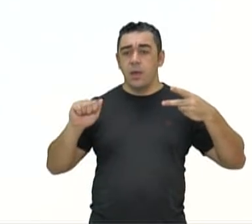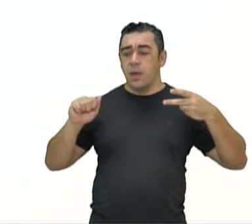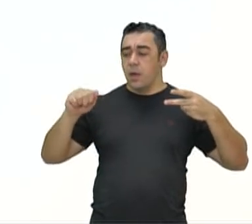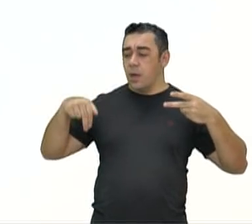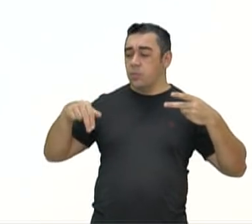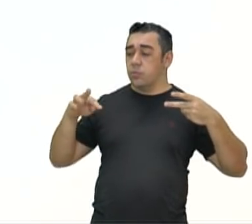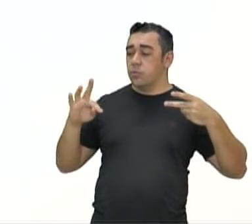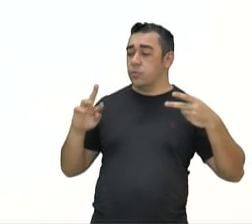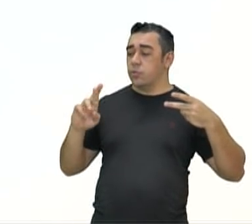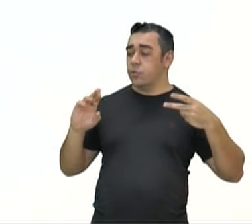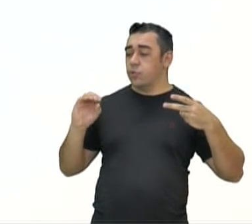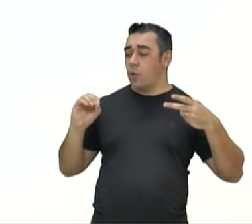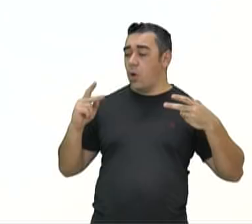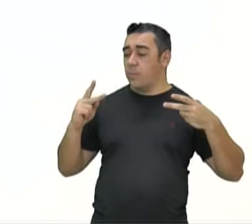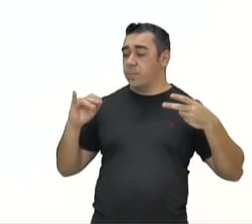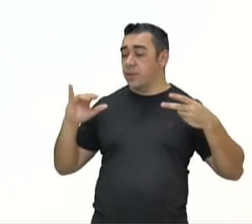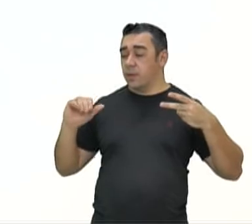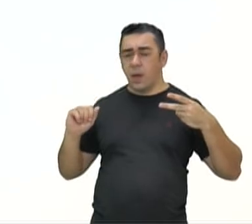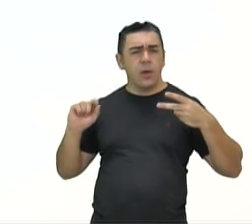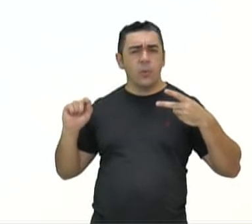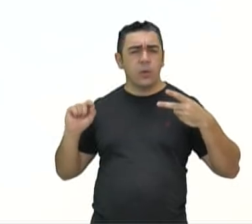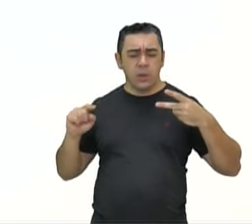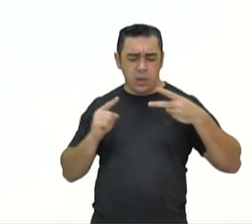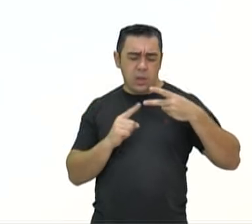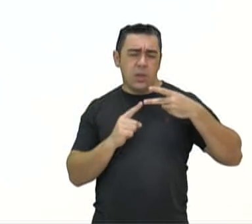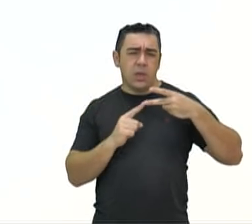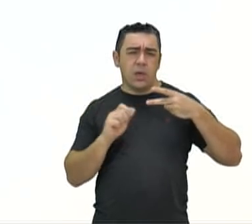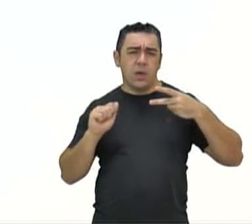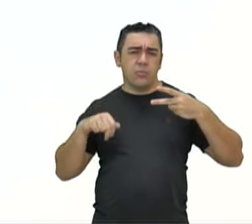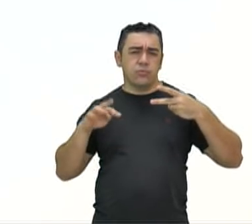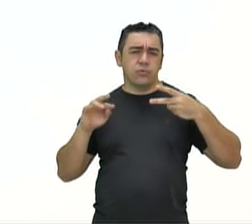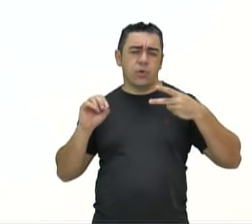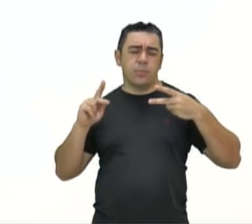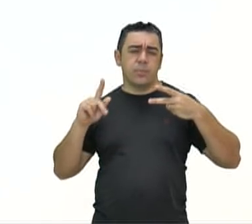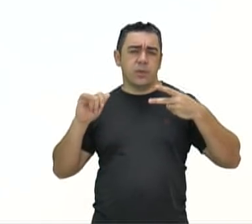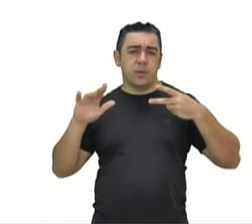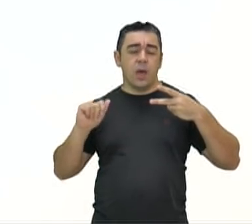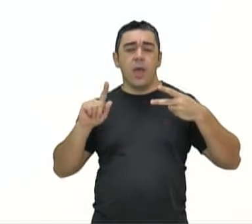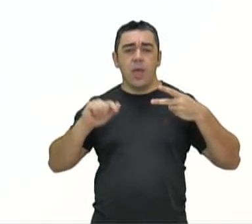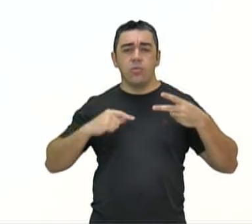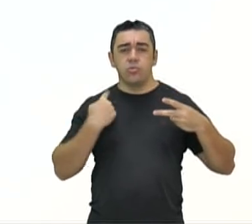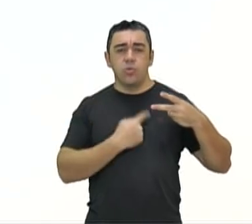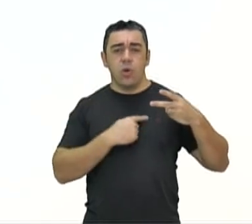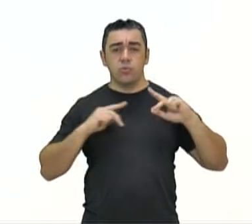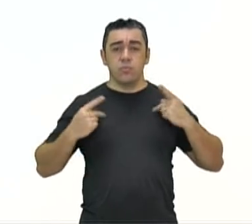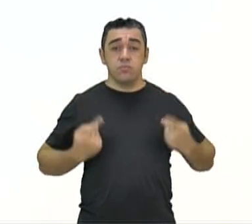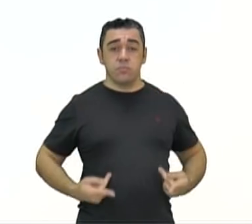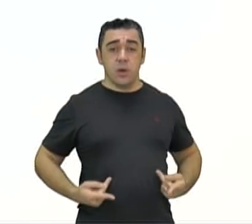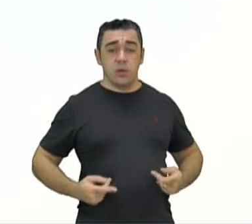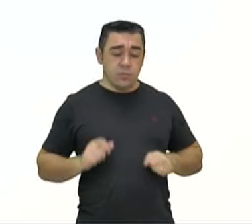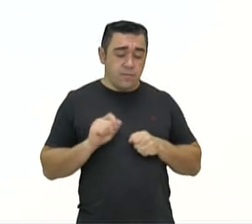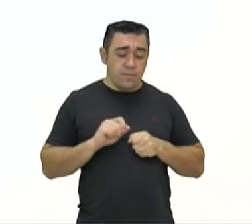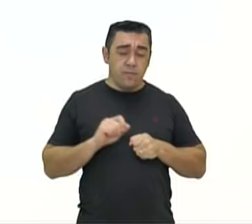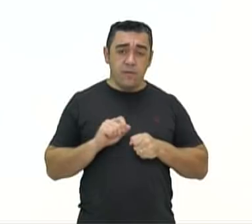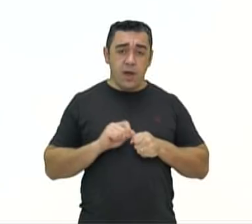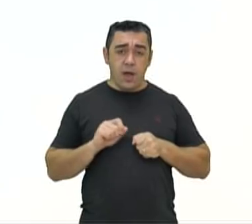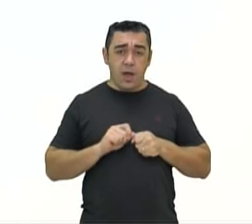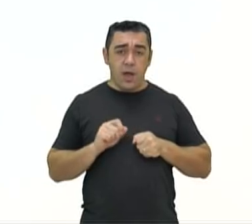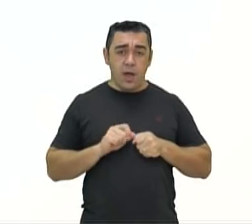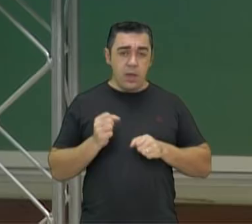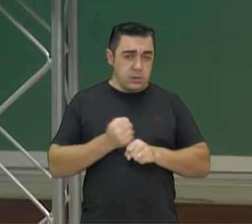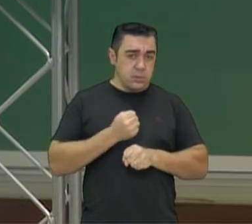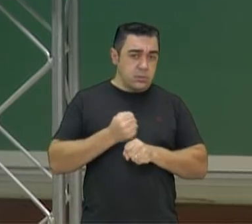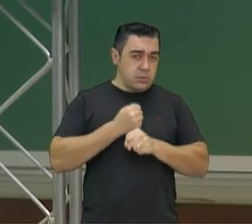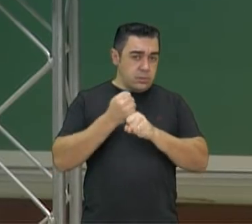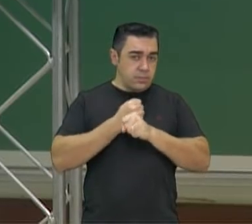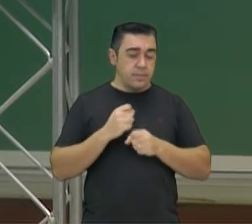antrópica. Paisagem natural e antrópica. Antrópica é do homem, isso, antropo, homem. E esta